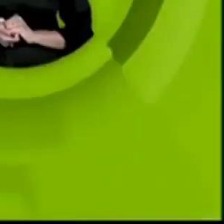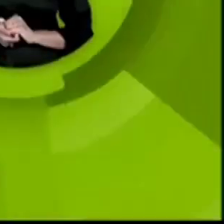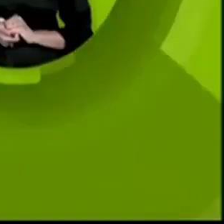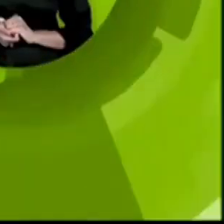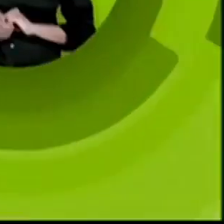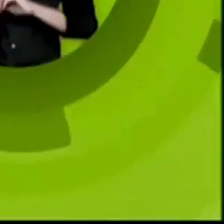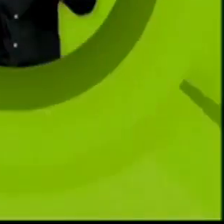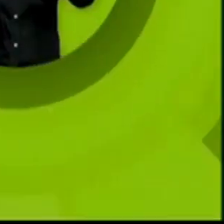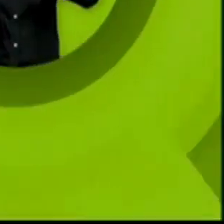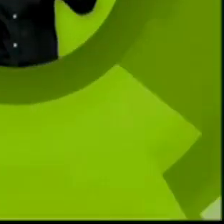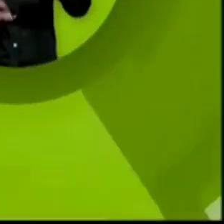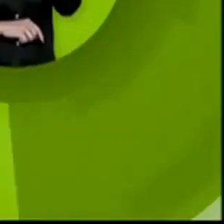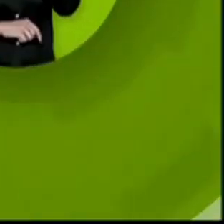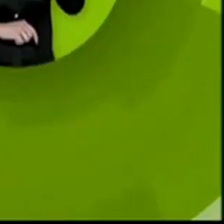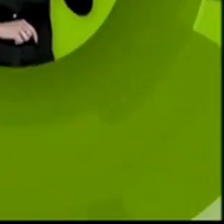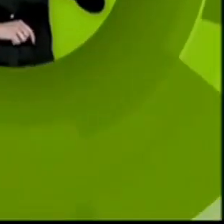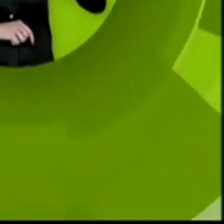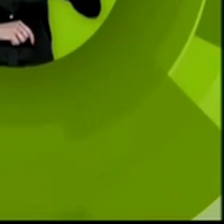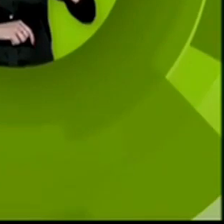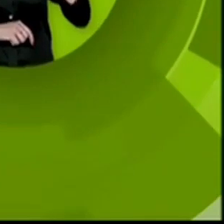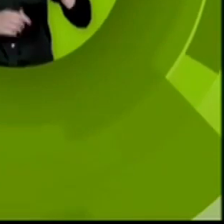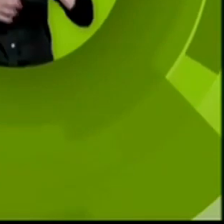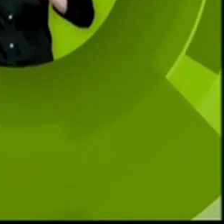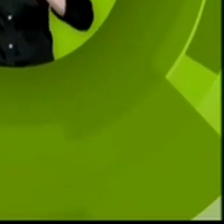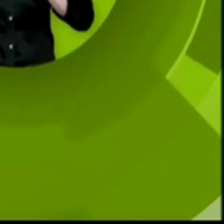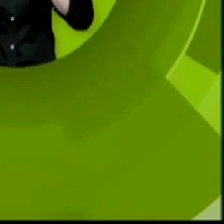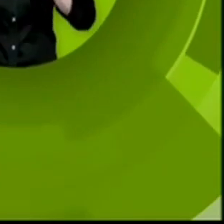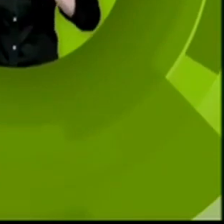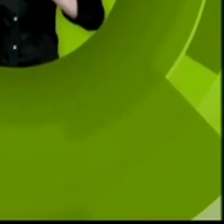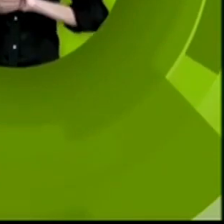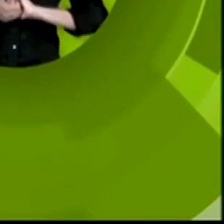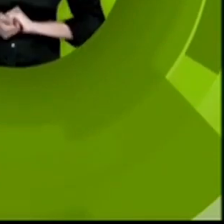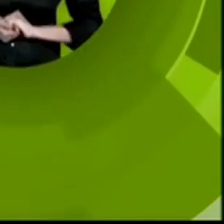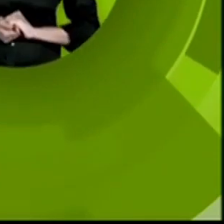O programa a seguir é livre para todos os públicos.